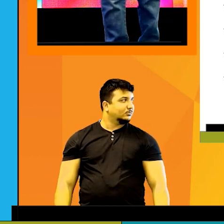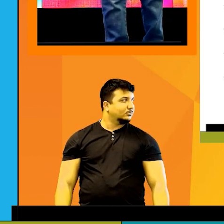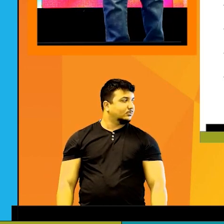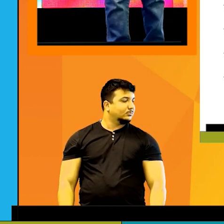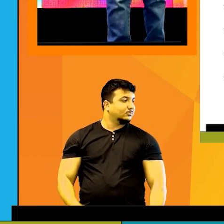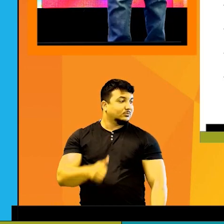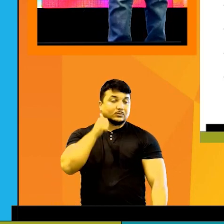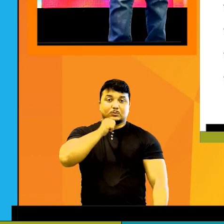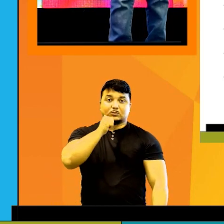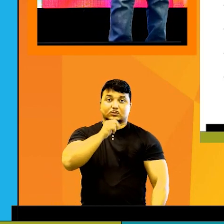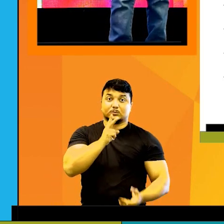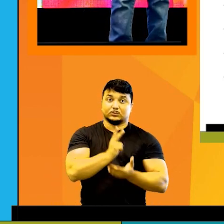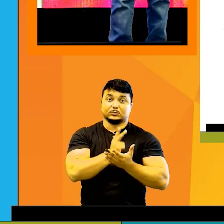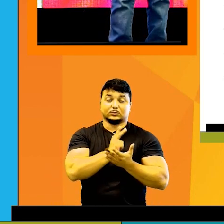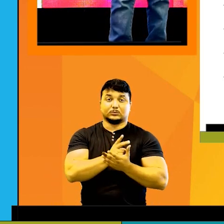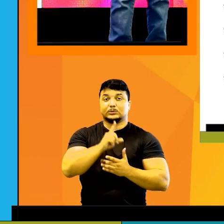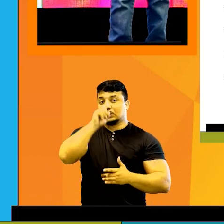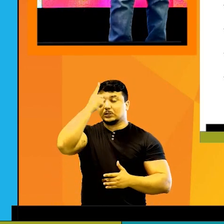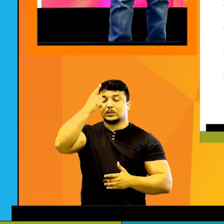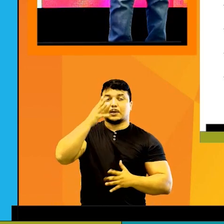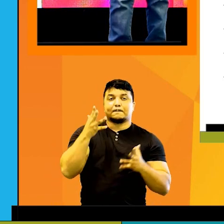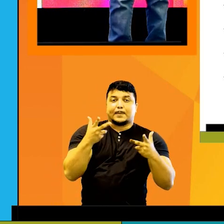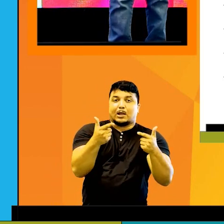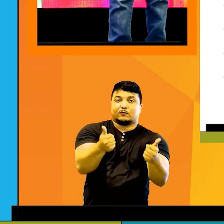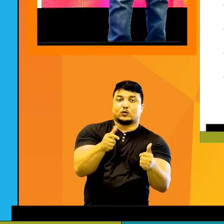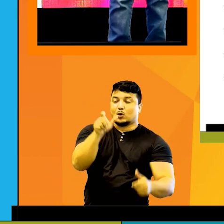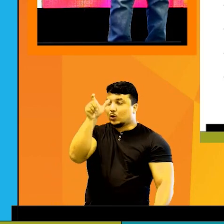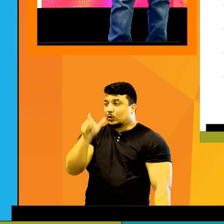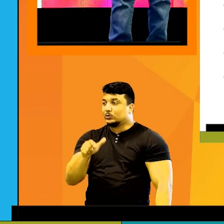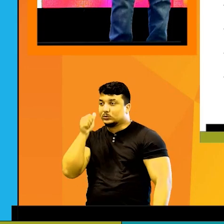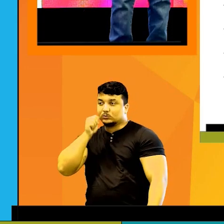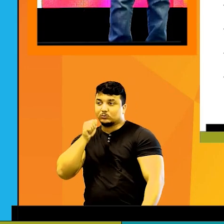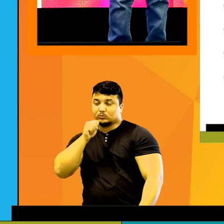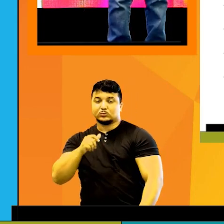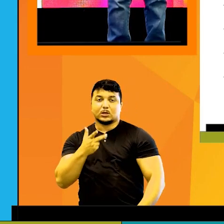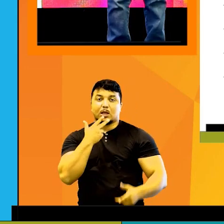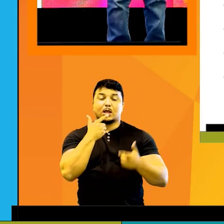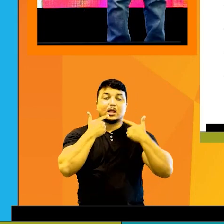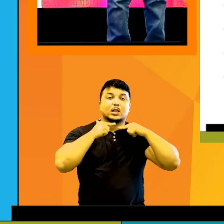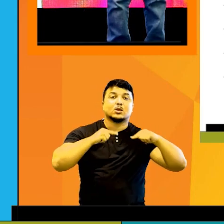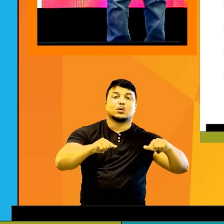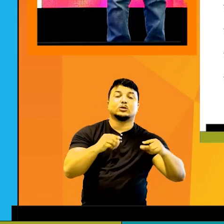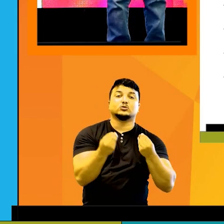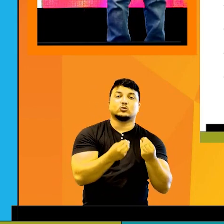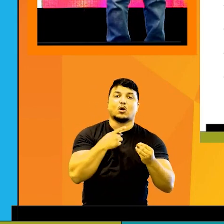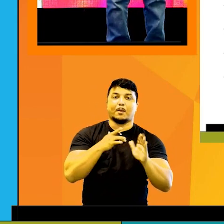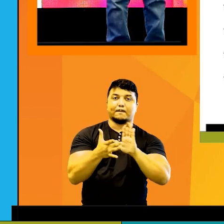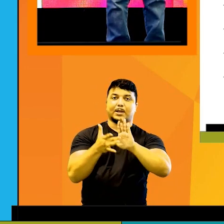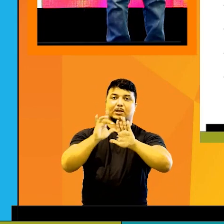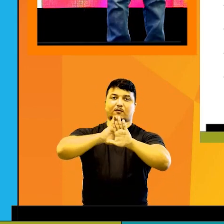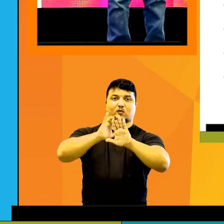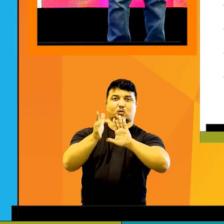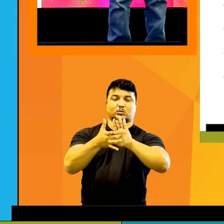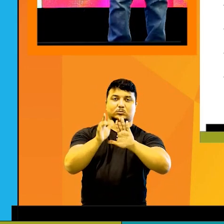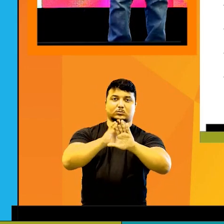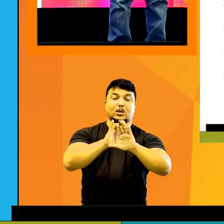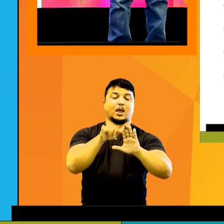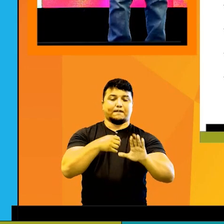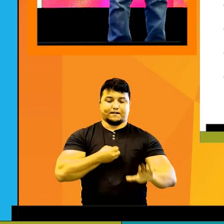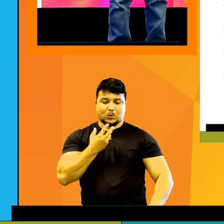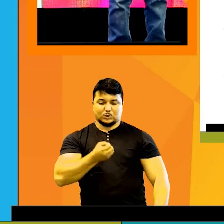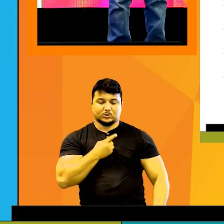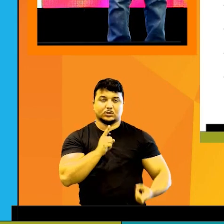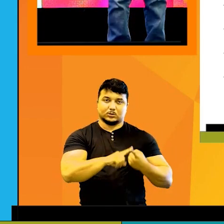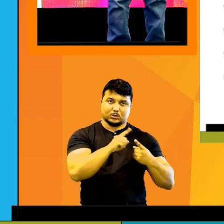Então as mulheres todas idealizadas, lindas, maravilhosas, uma linguagem bastante metafórica, tanto na poesia quanto